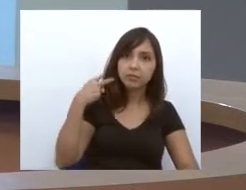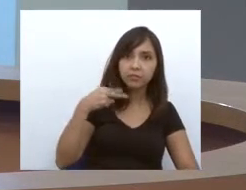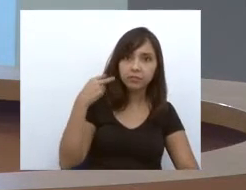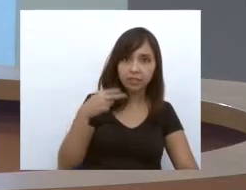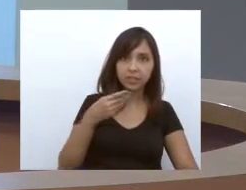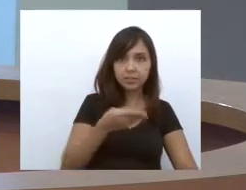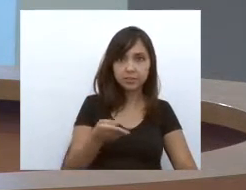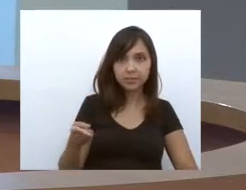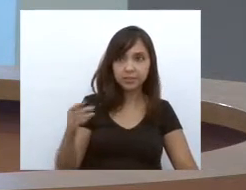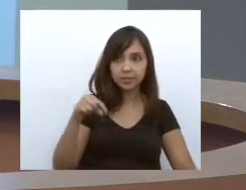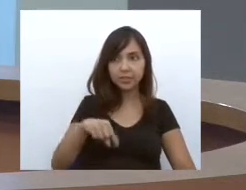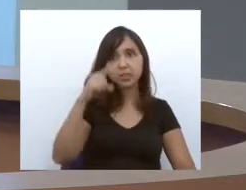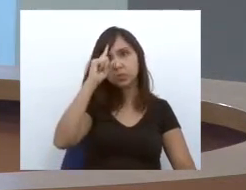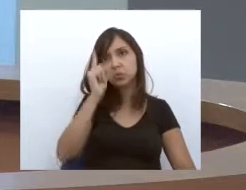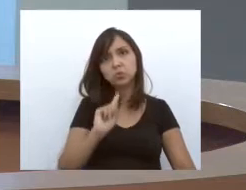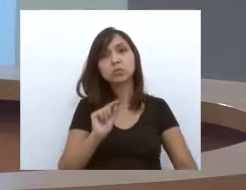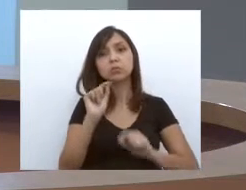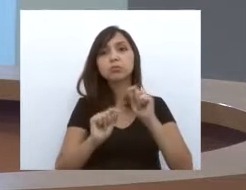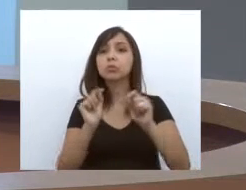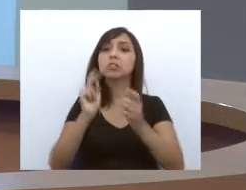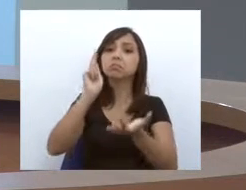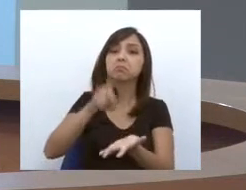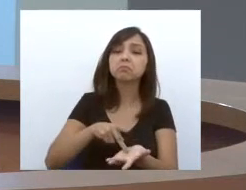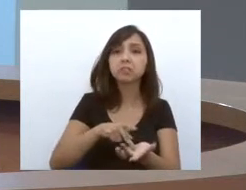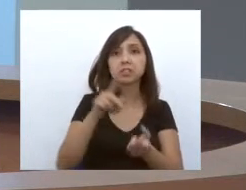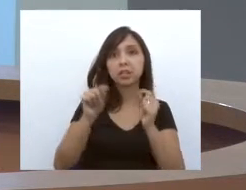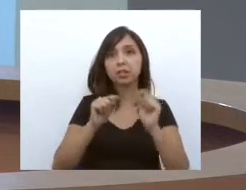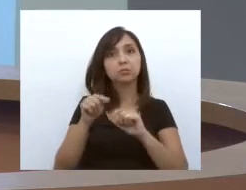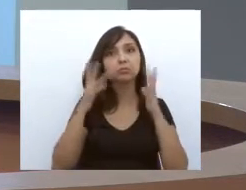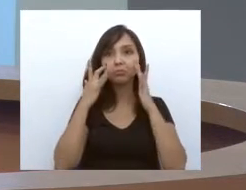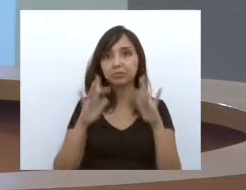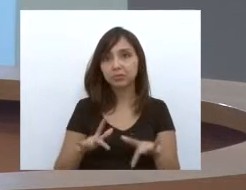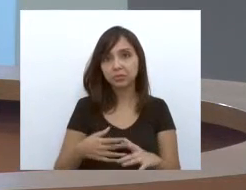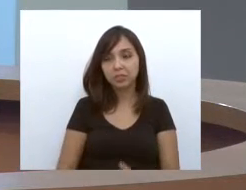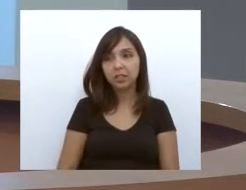casa, senhor presidente, não sabe o que está acontecendo.